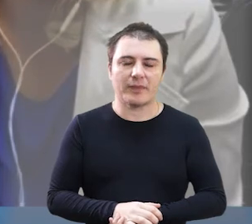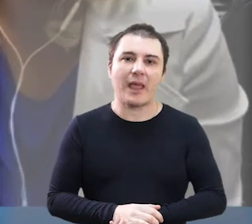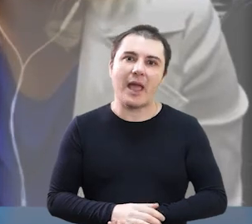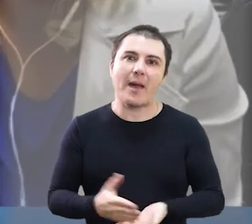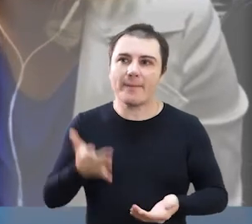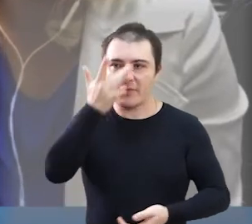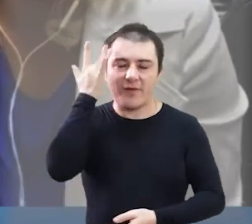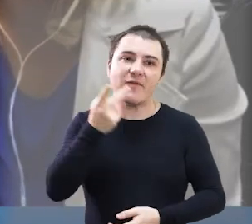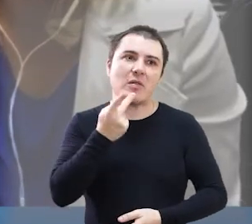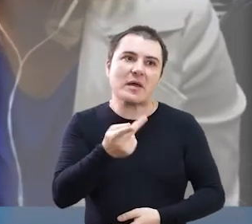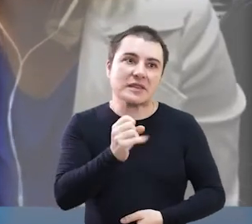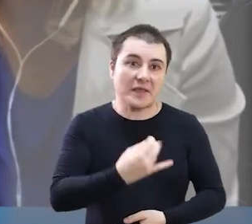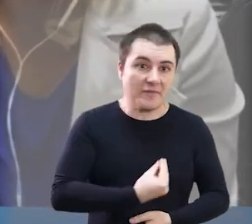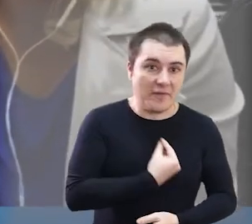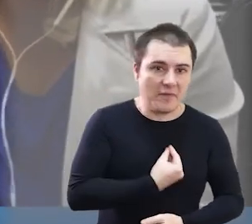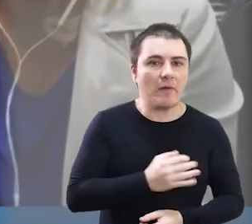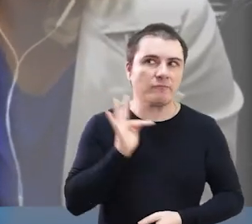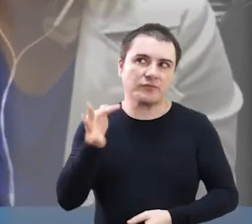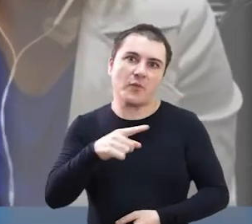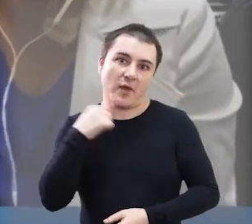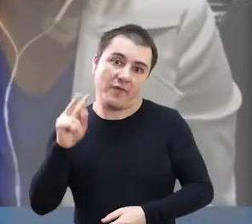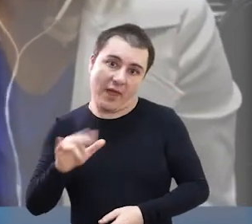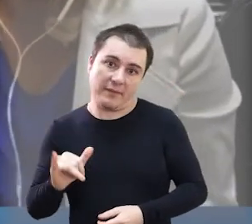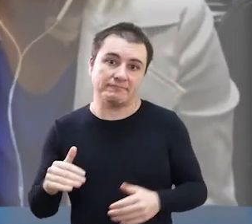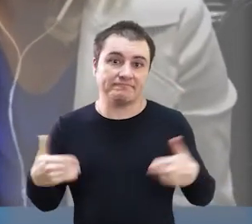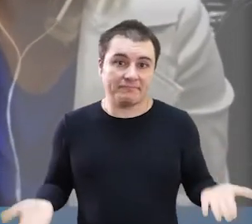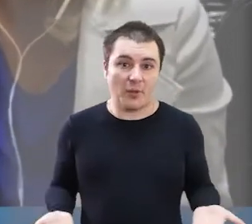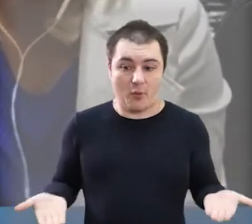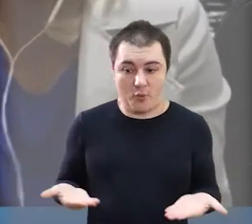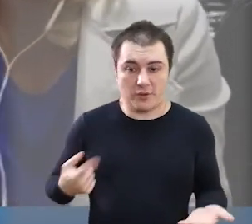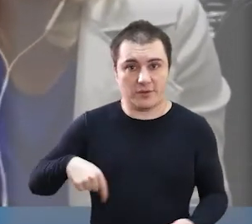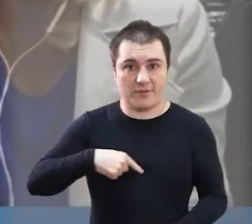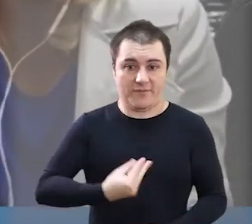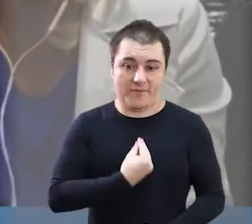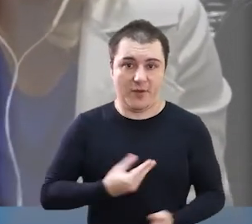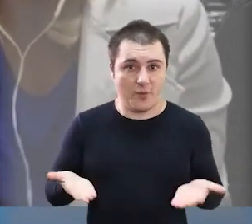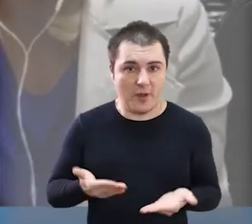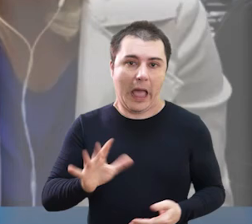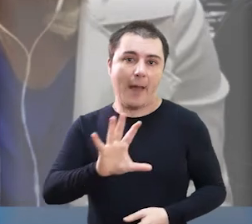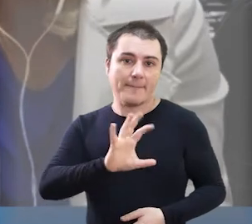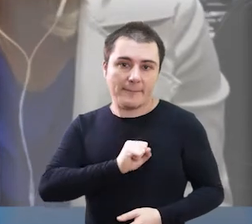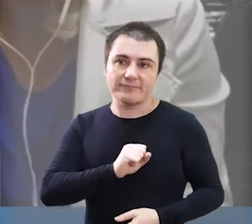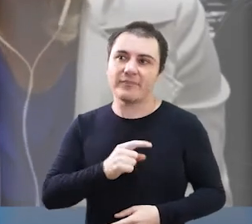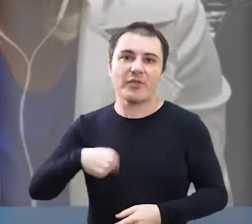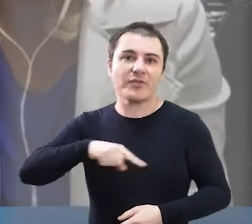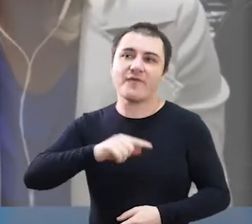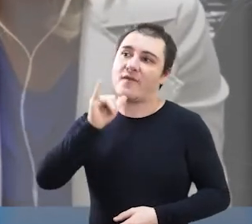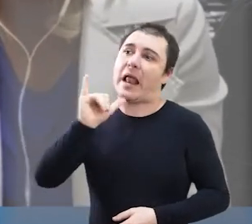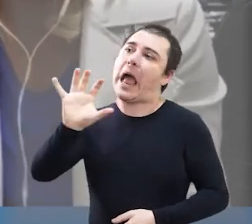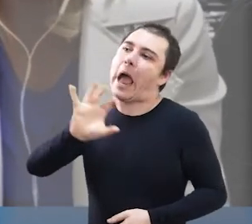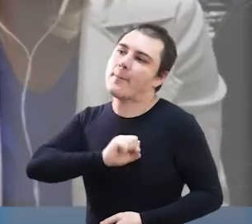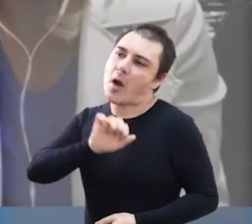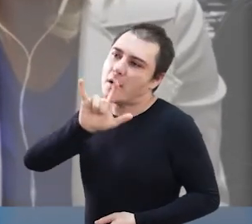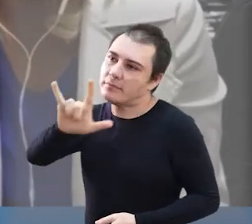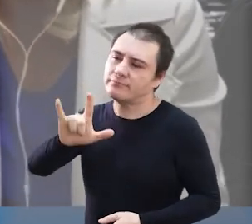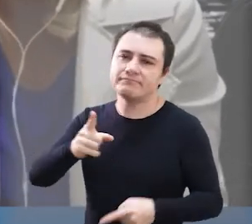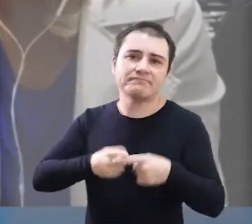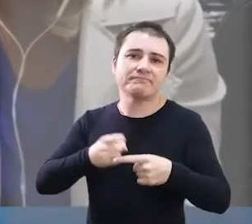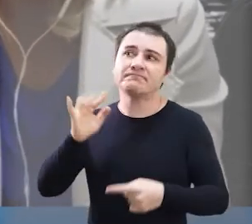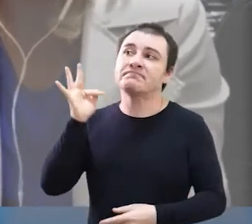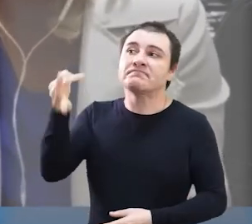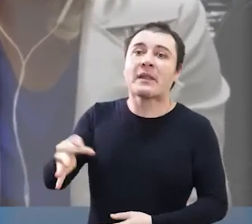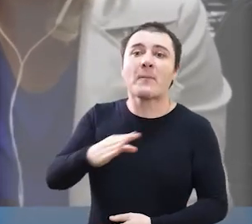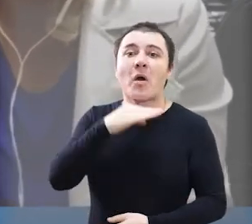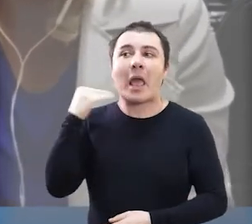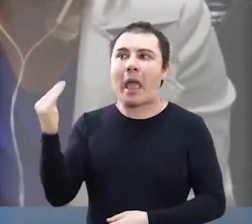né, Frederico? Então, a gente precisa viver o hoje, amar as pessoas, dizer que amamos as pessoas, porque a gente não